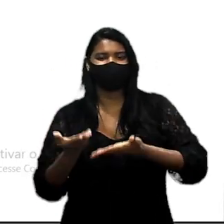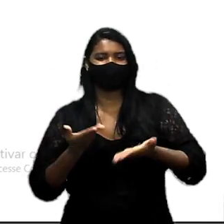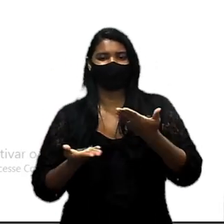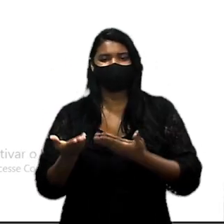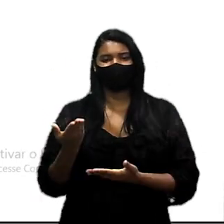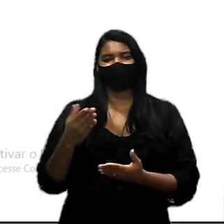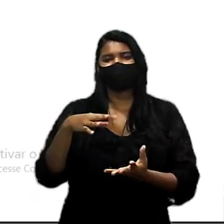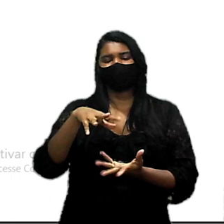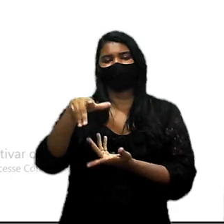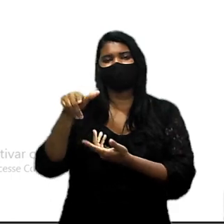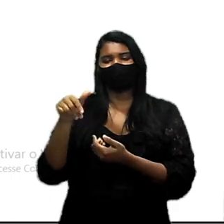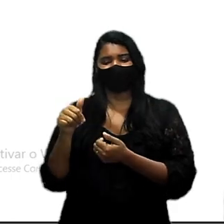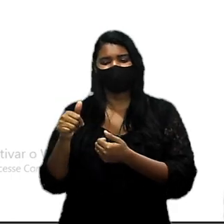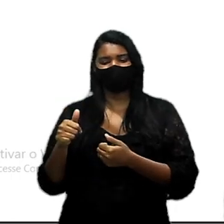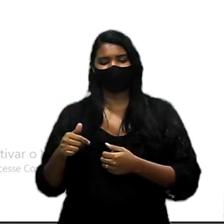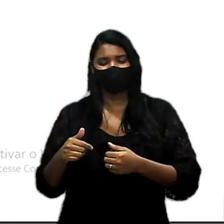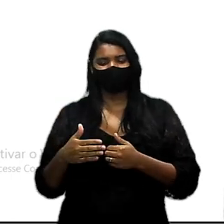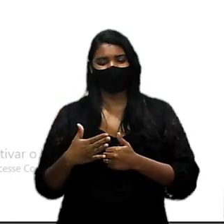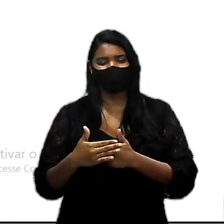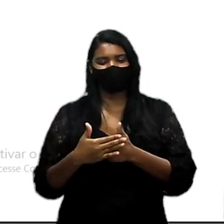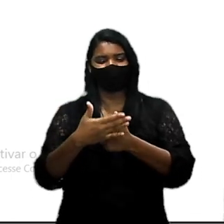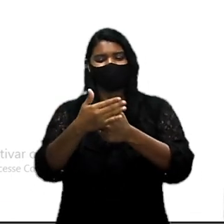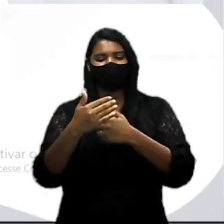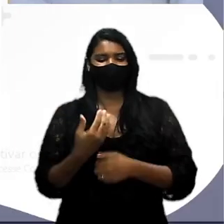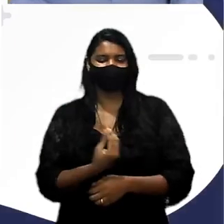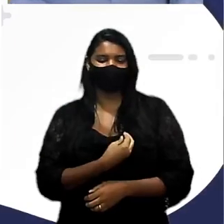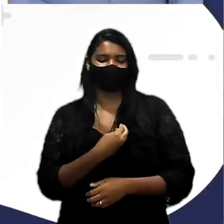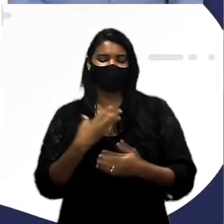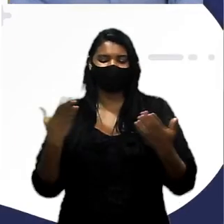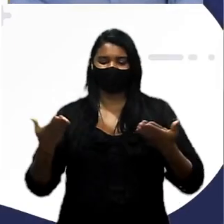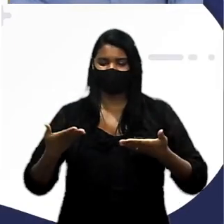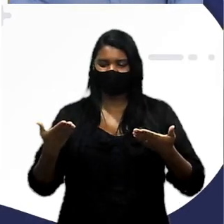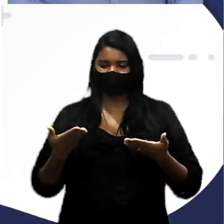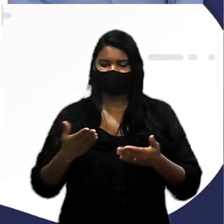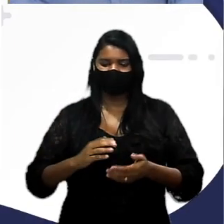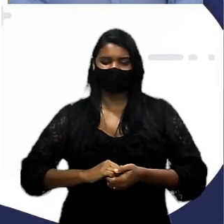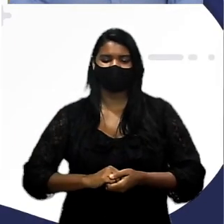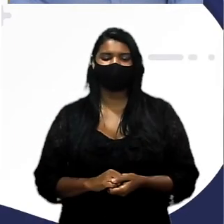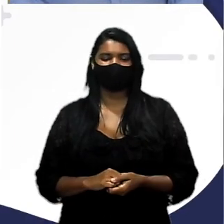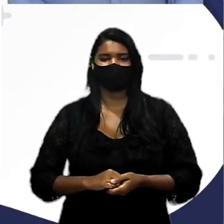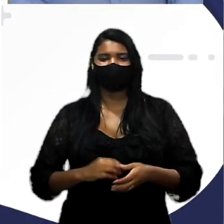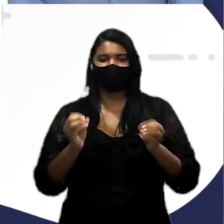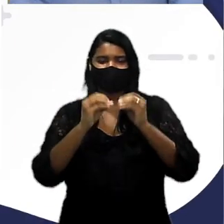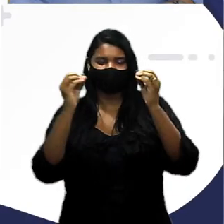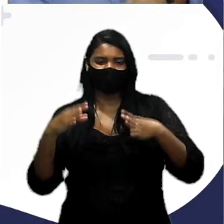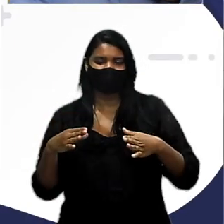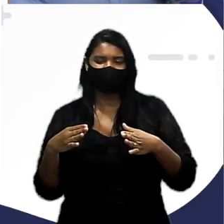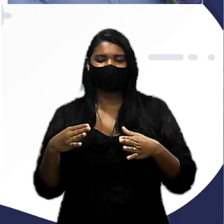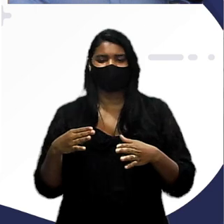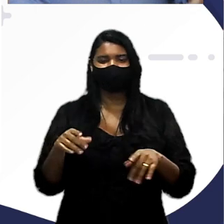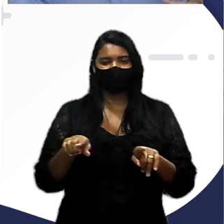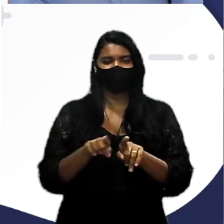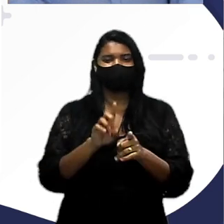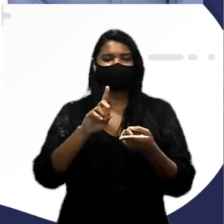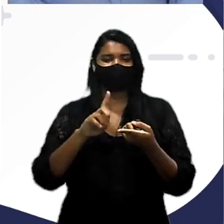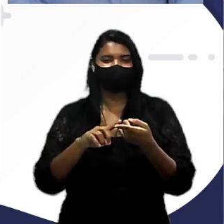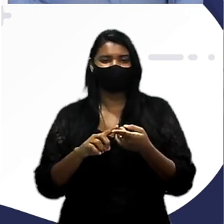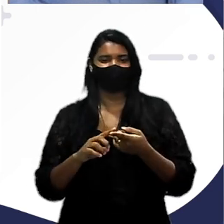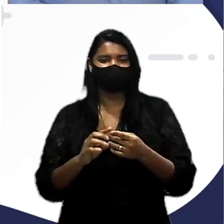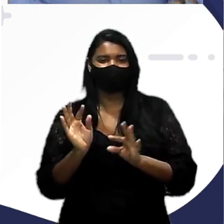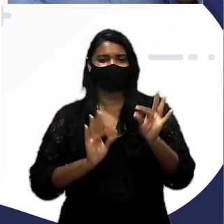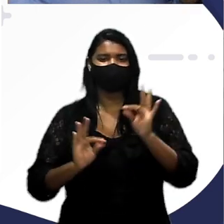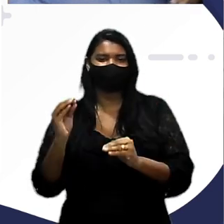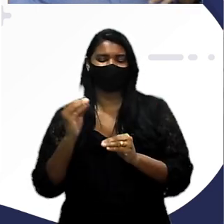questão da globalização, que ela existe desde a época, não é, dos grandes descobrimentos, aonde